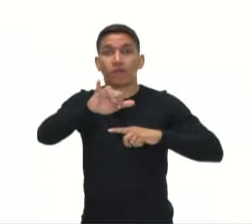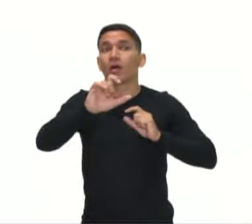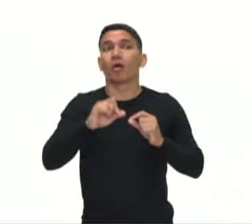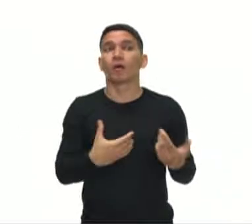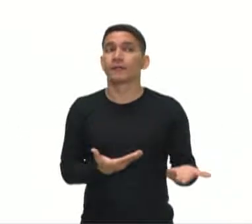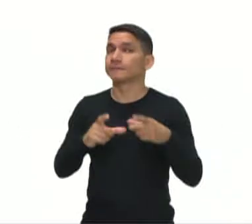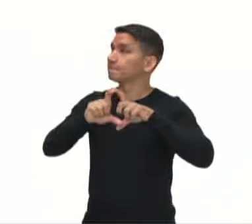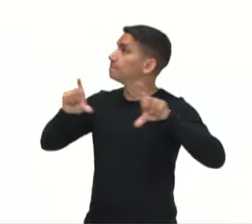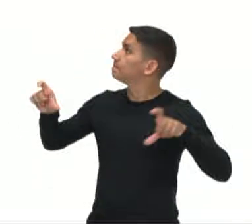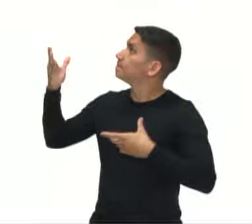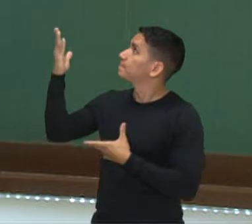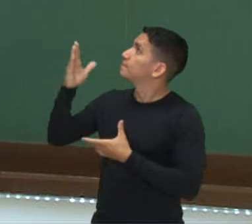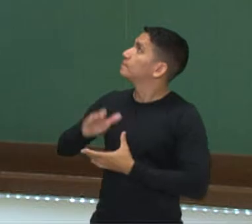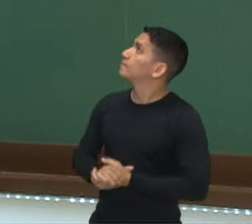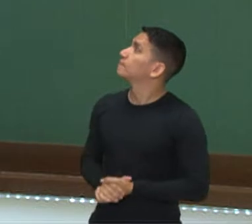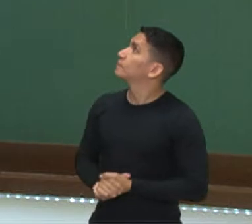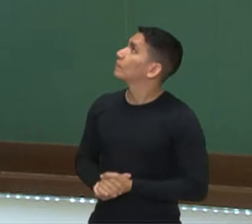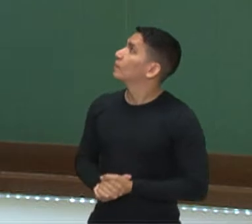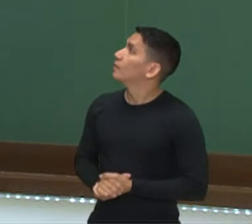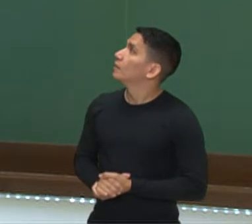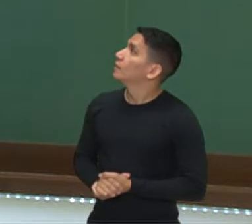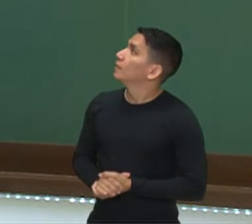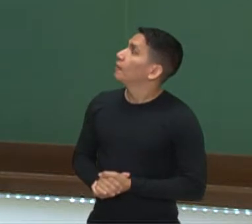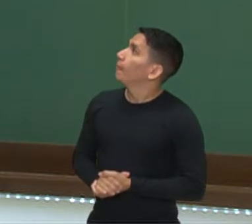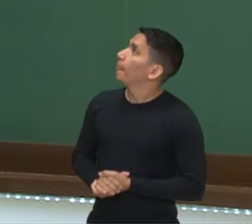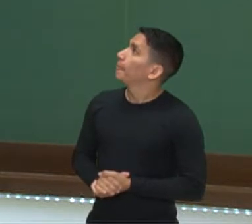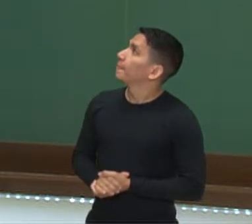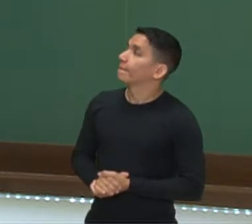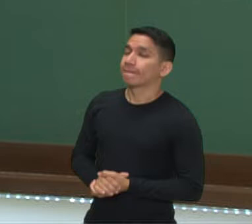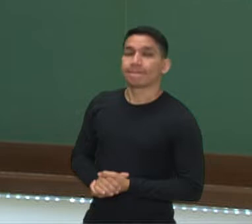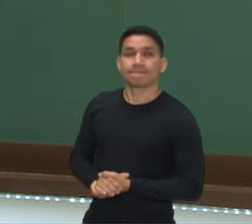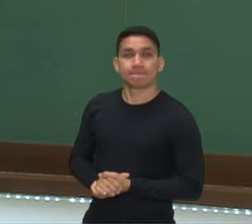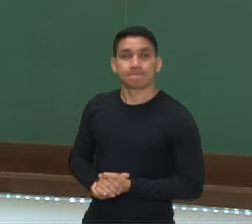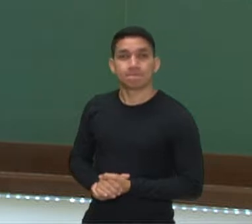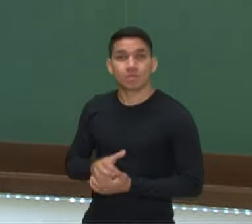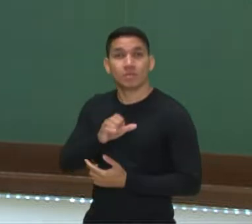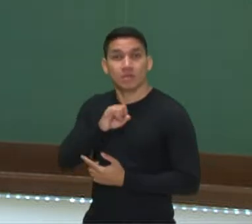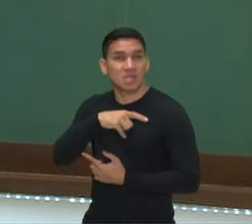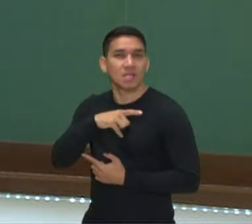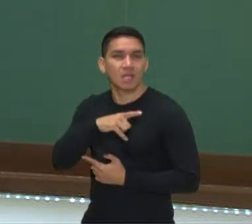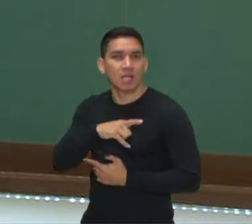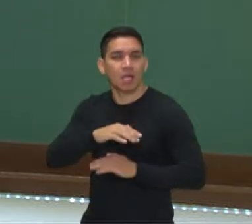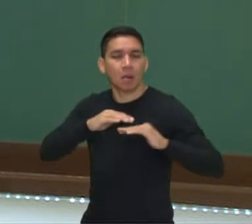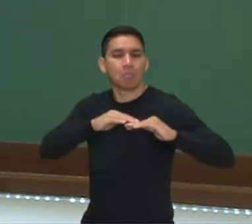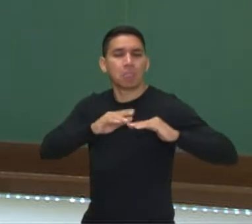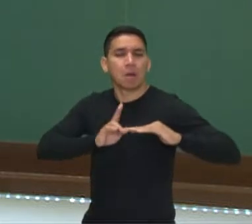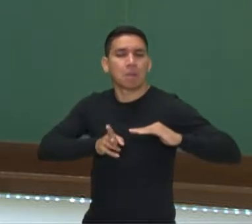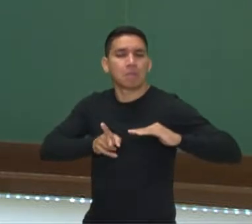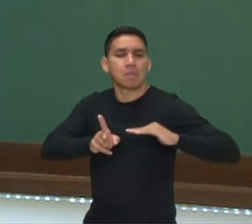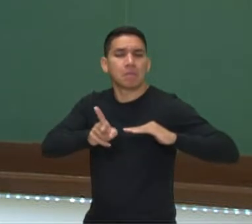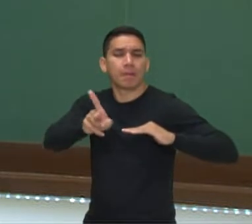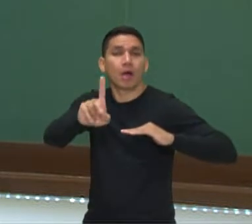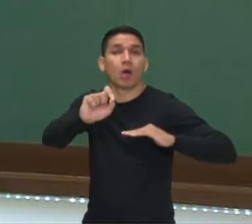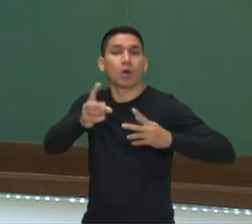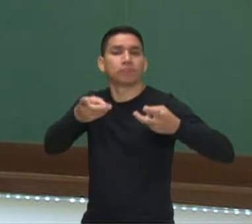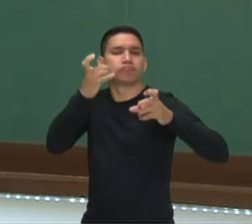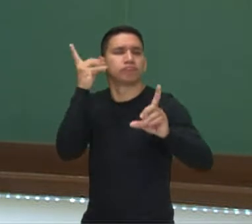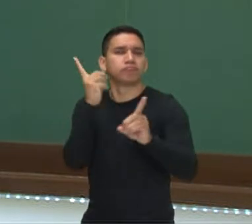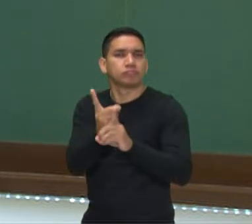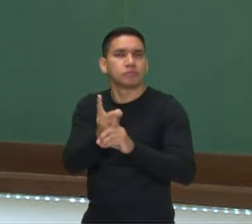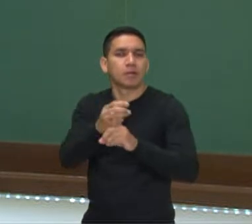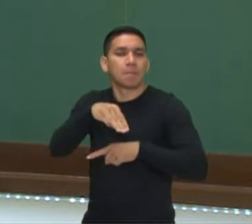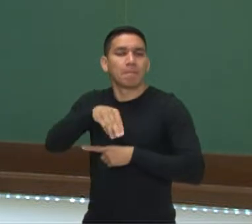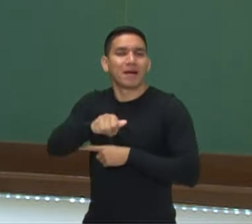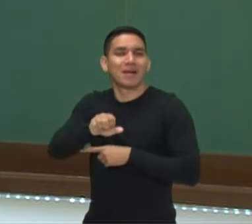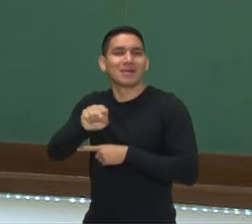resultante é igual a variação da quantidade de movimento sobre o tempo, e se eu tiver, por exemplo, massa constante, eu acho que a massa é igual, força é